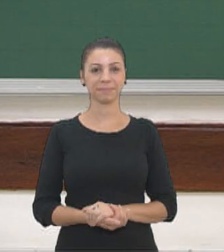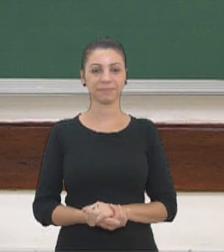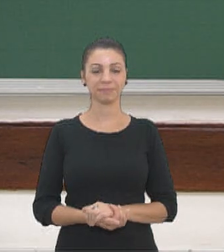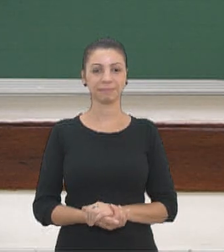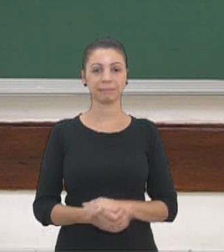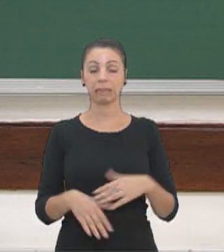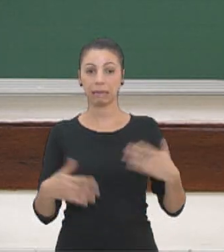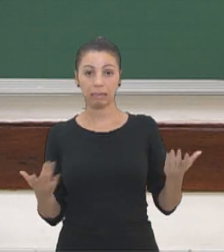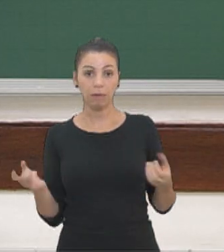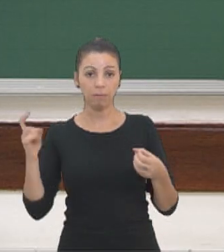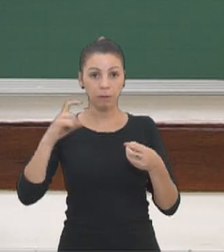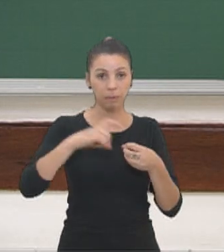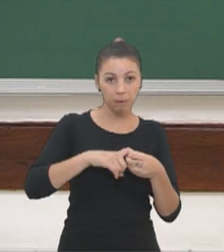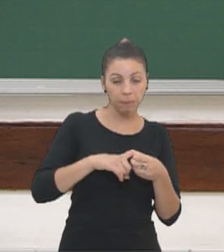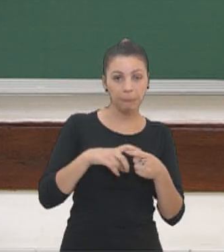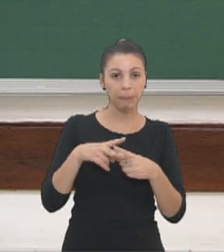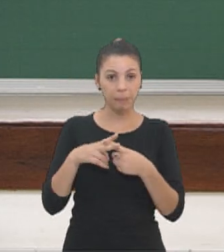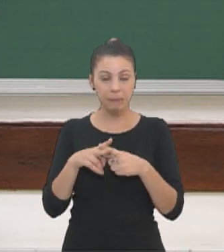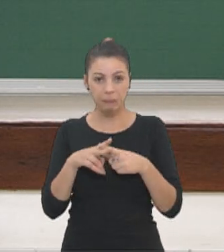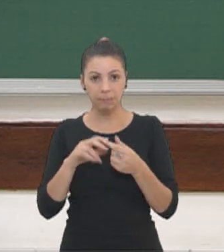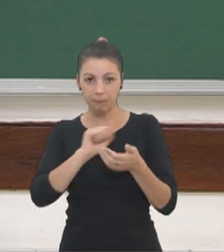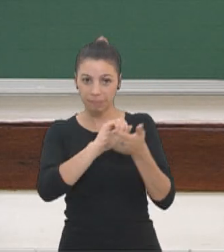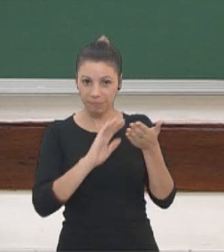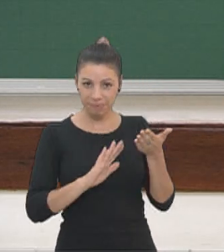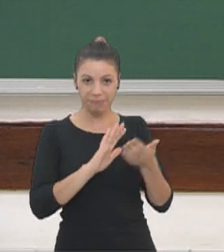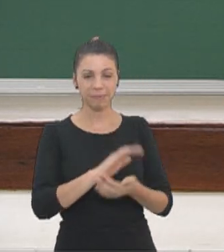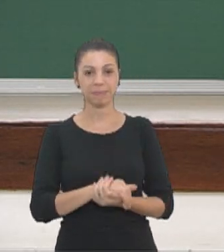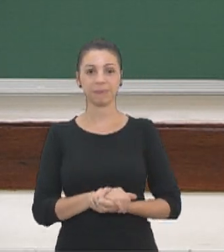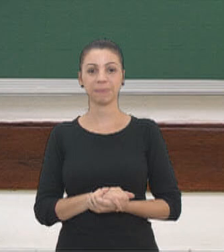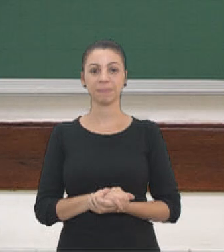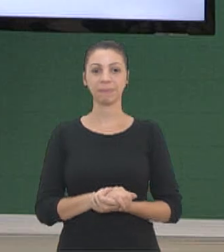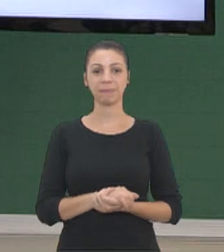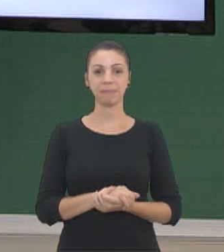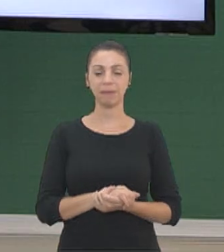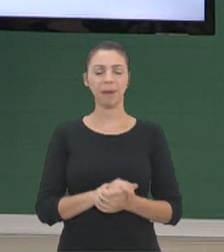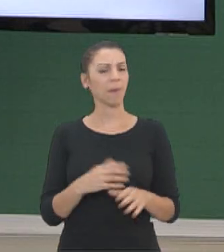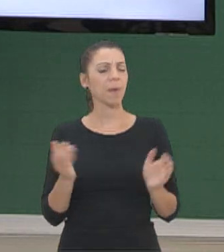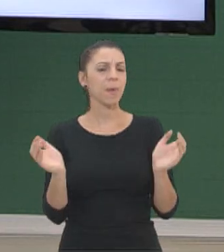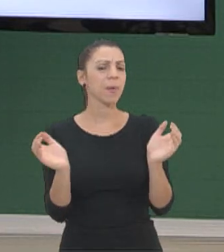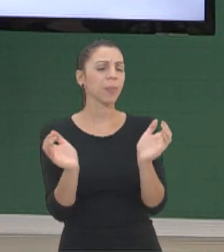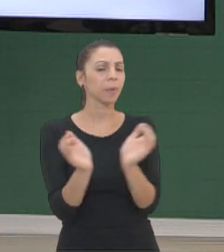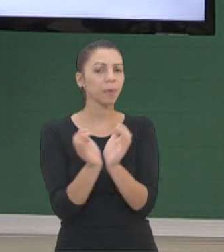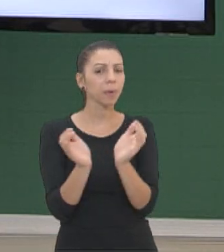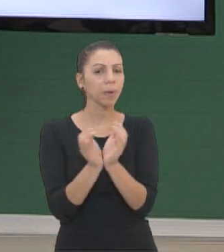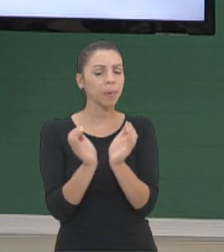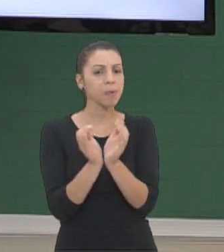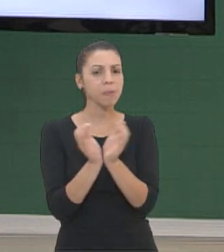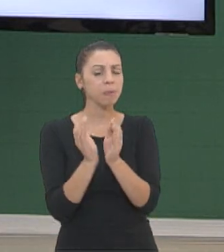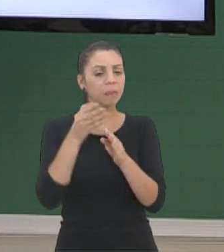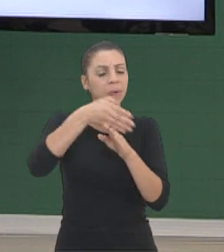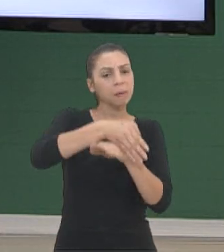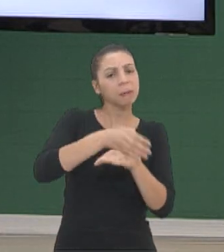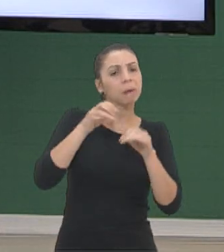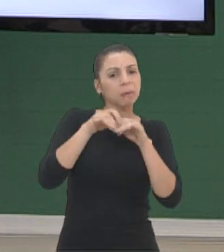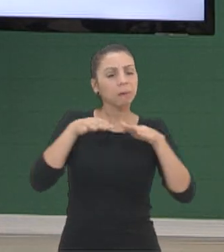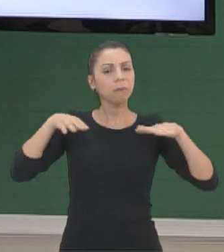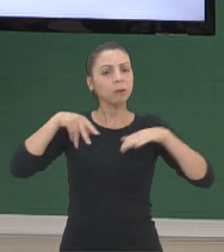E estamos de volta para a correção da atividade. Quais grupos faziam parte da Convenção